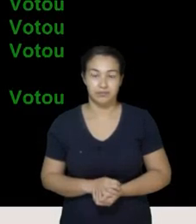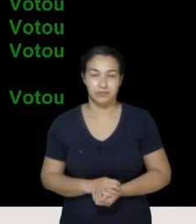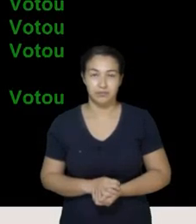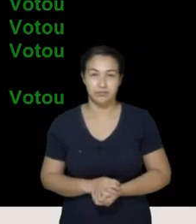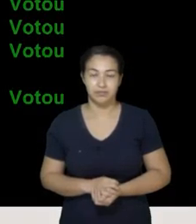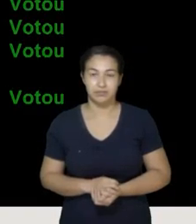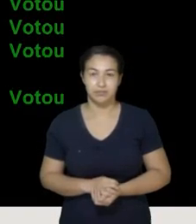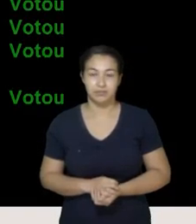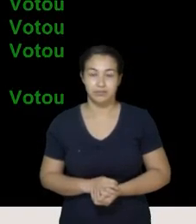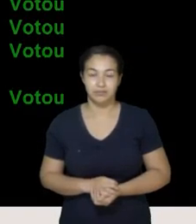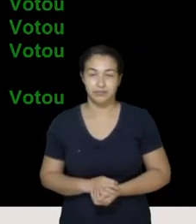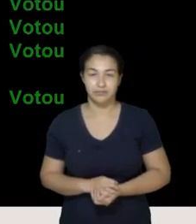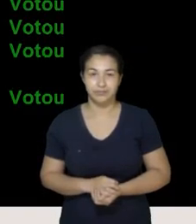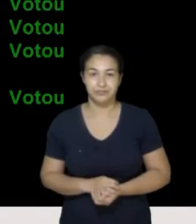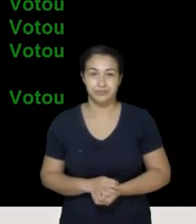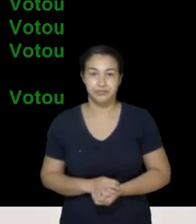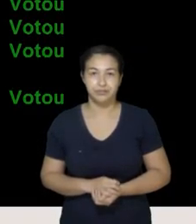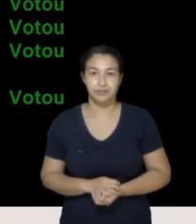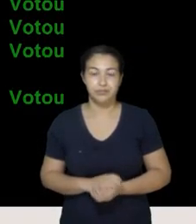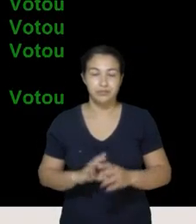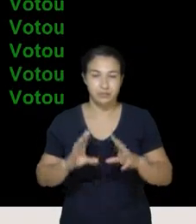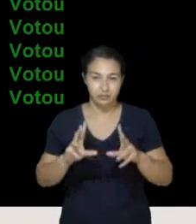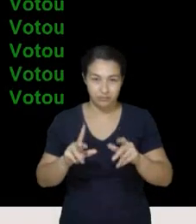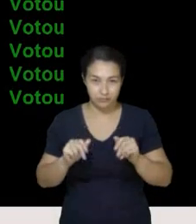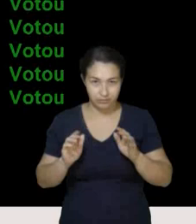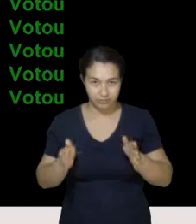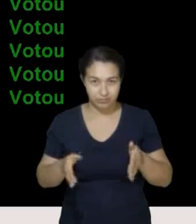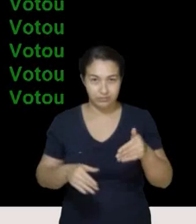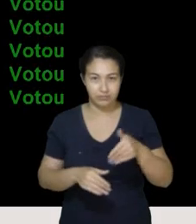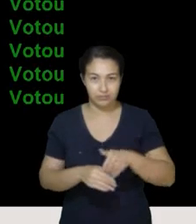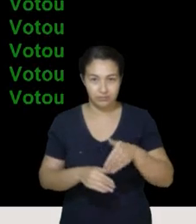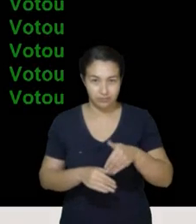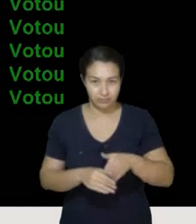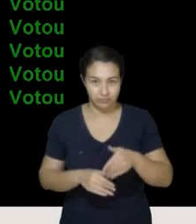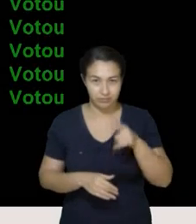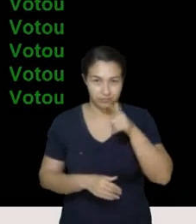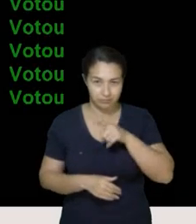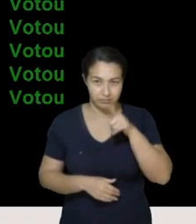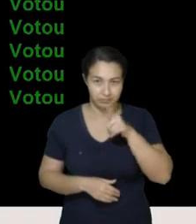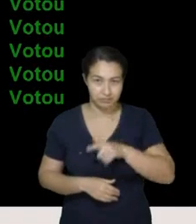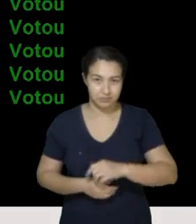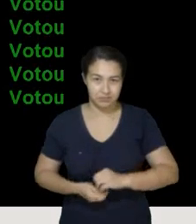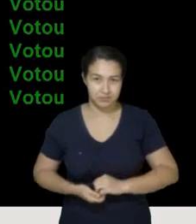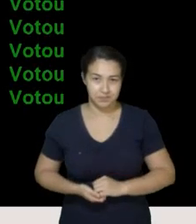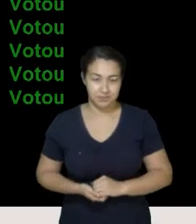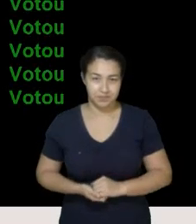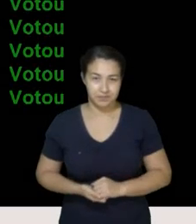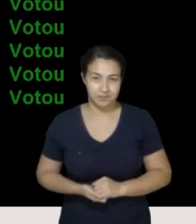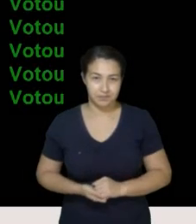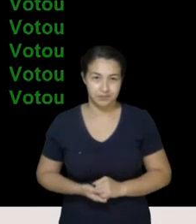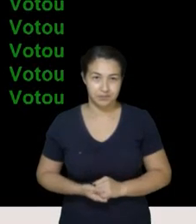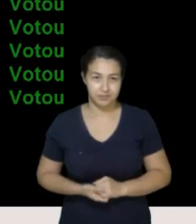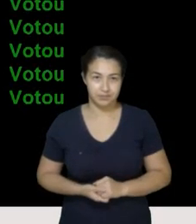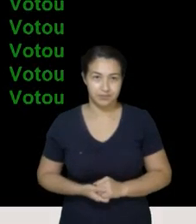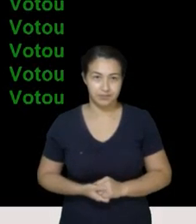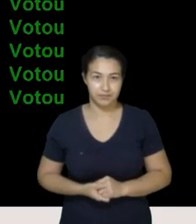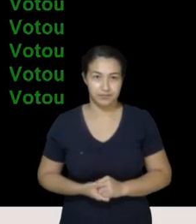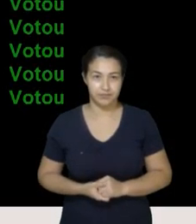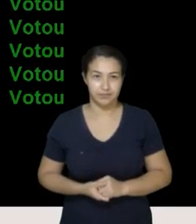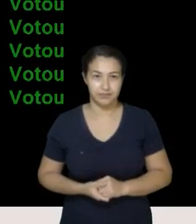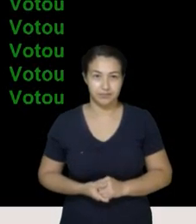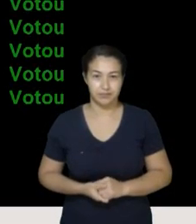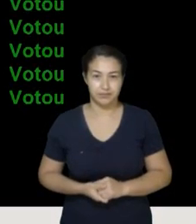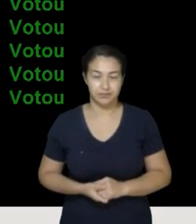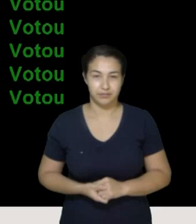Senhores deputados, todos os senhores deputados votaram, tiveram seu direito a